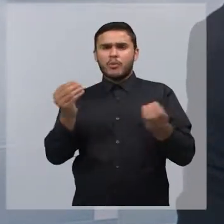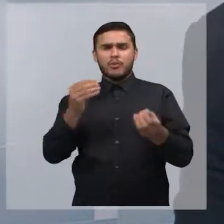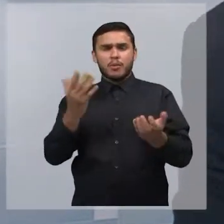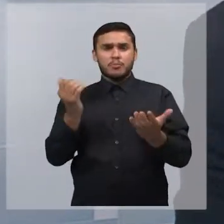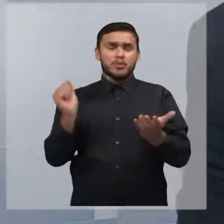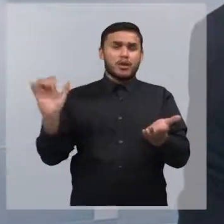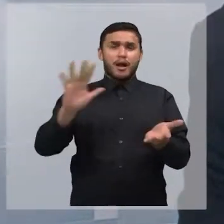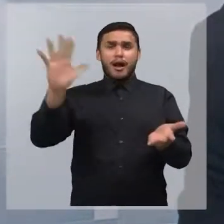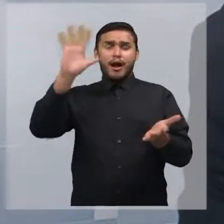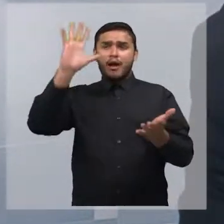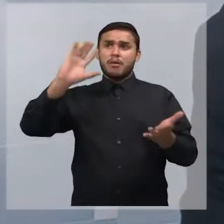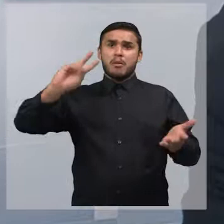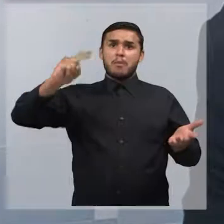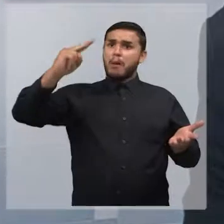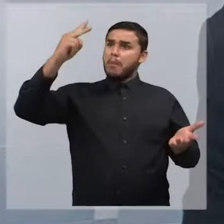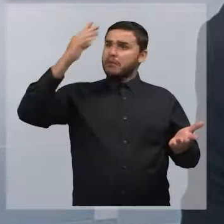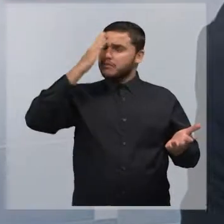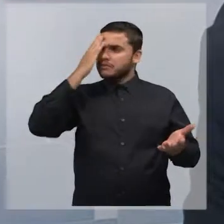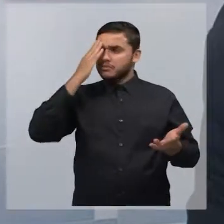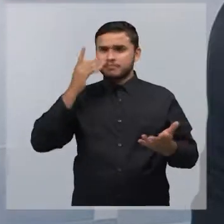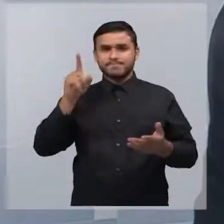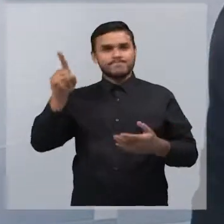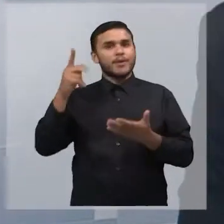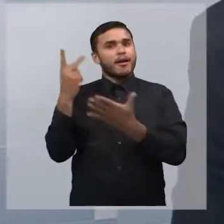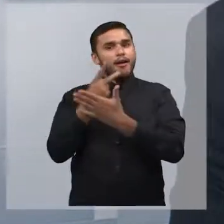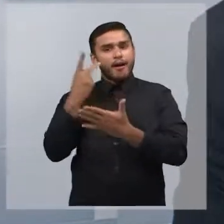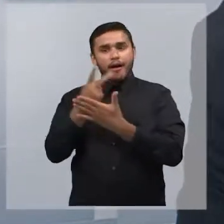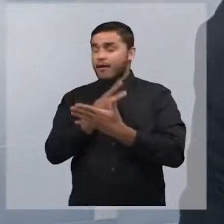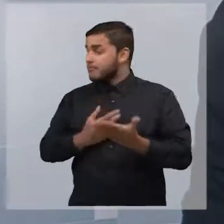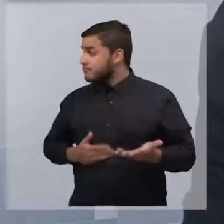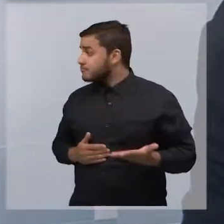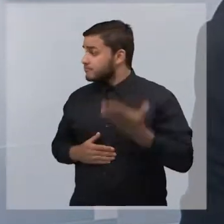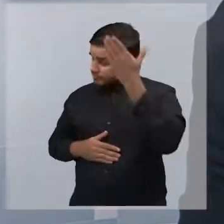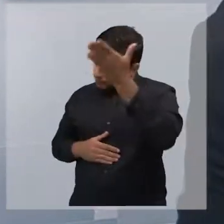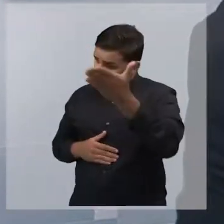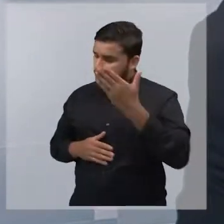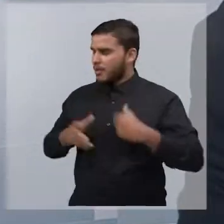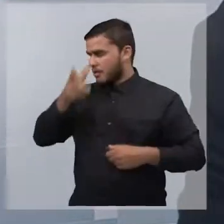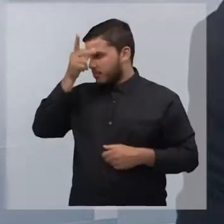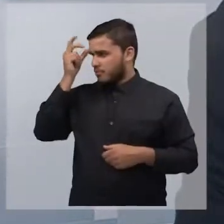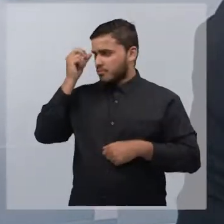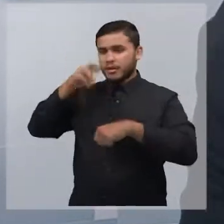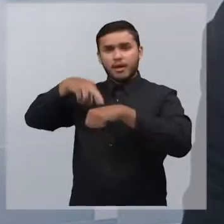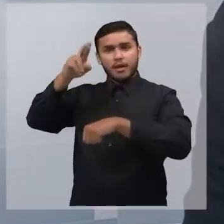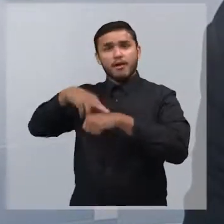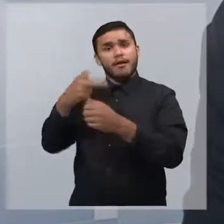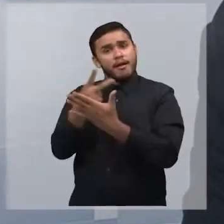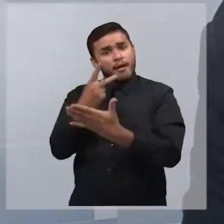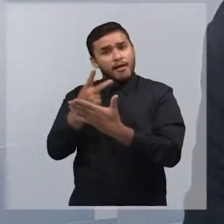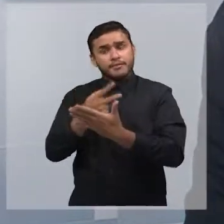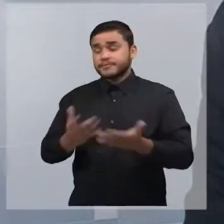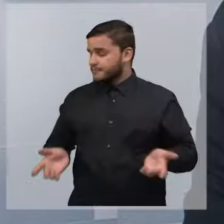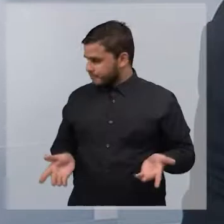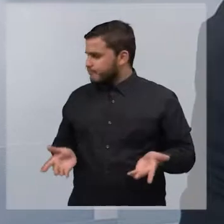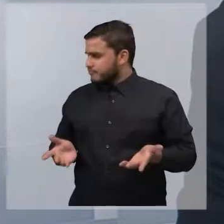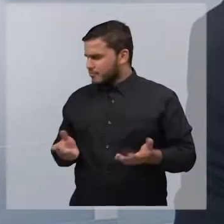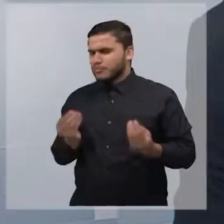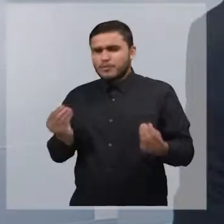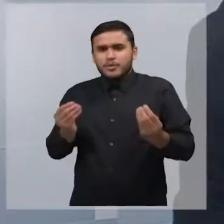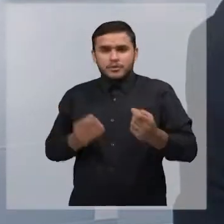judicialização, porque, de fato, politicamente, foi um erro do prefeito Roberto